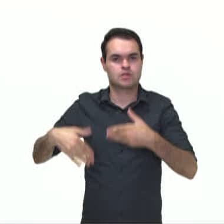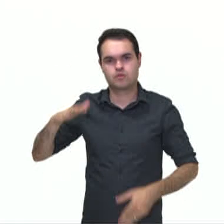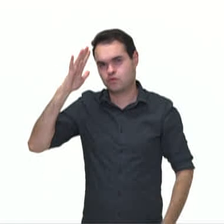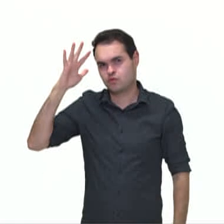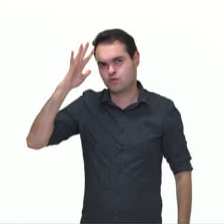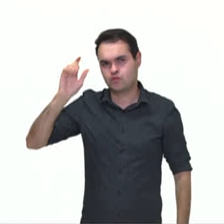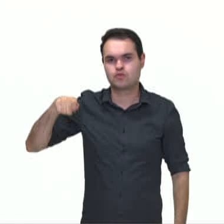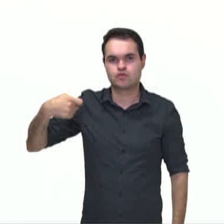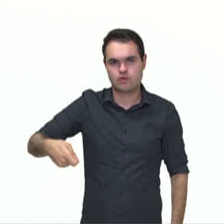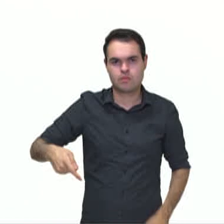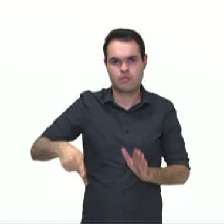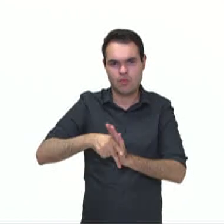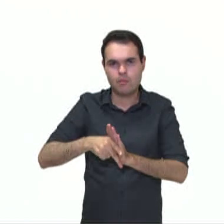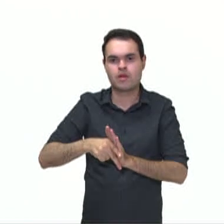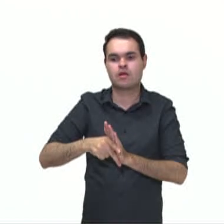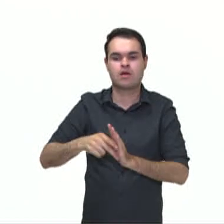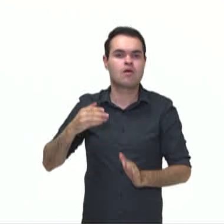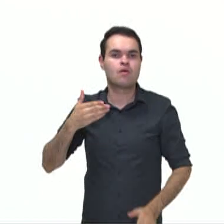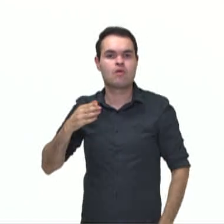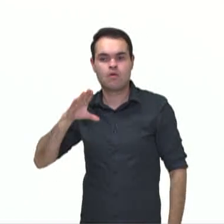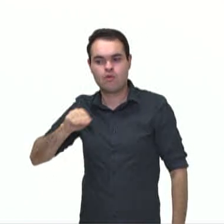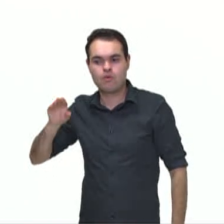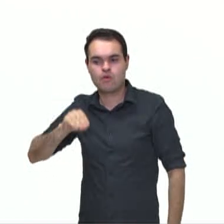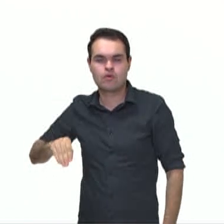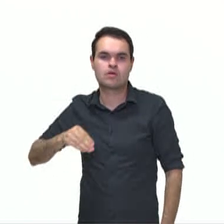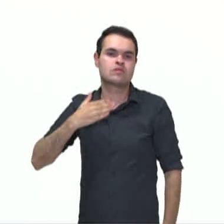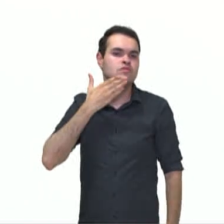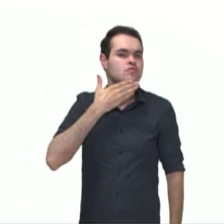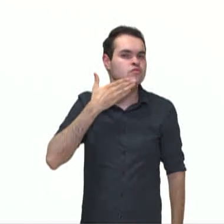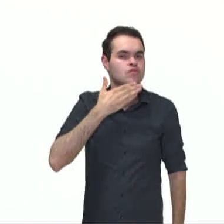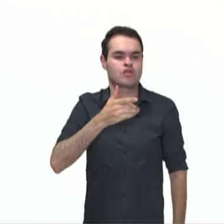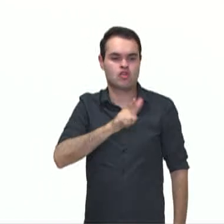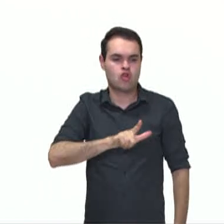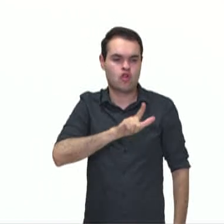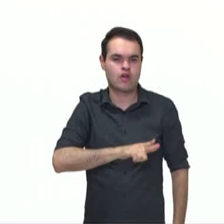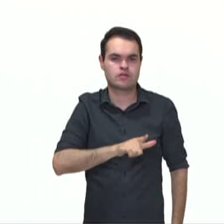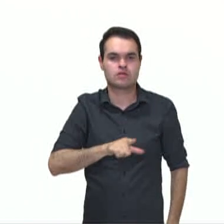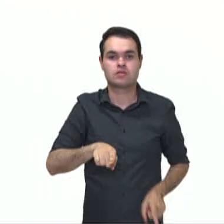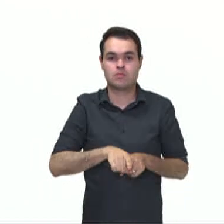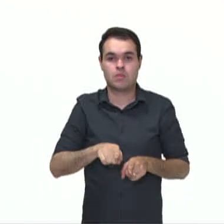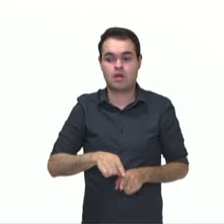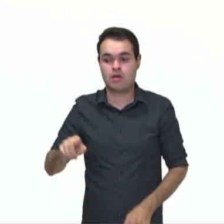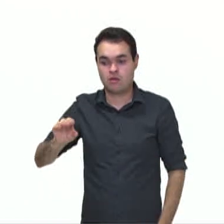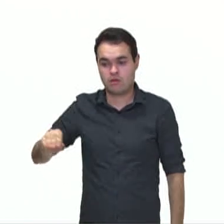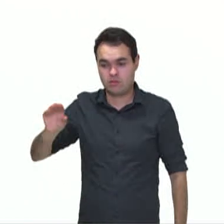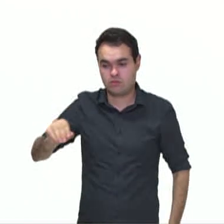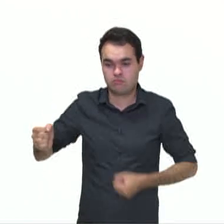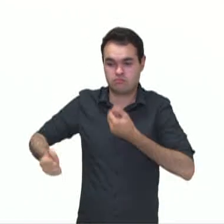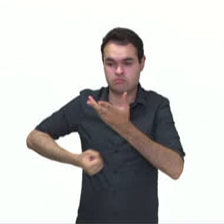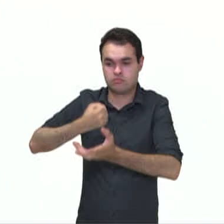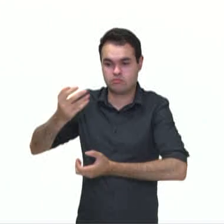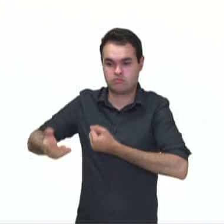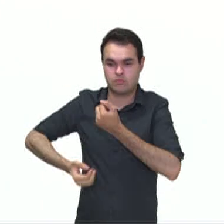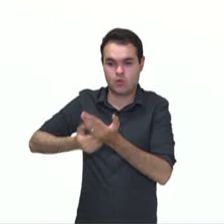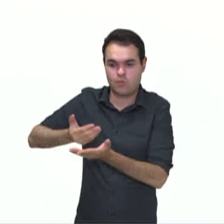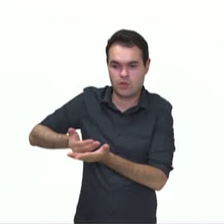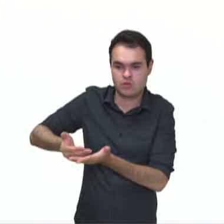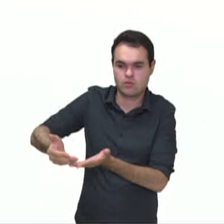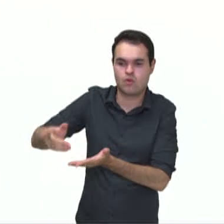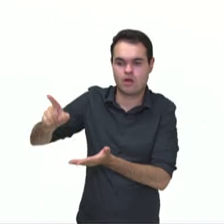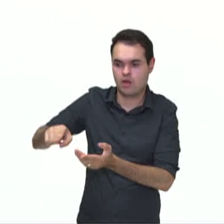a retórica e a lógica. E a partir dele, a oratória passou a ser compreendida como